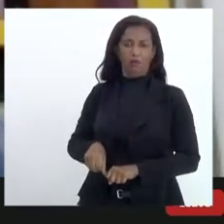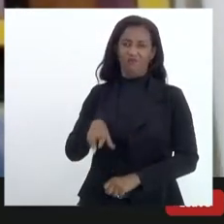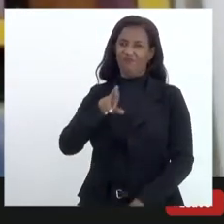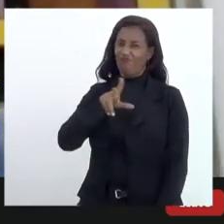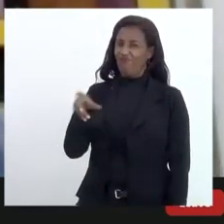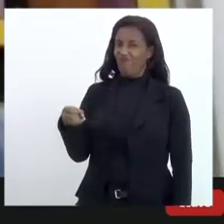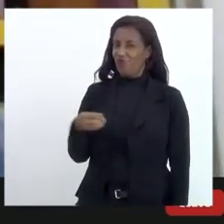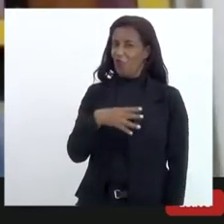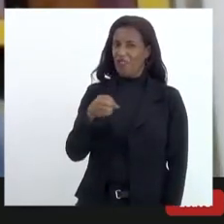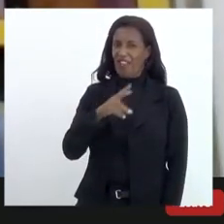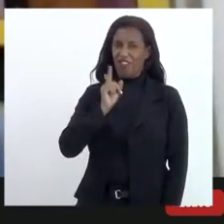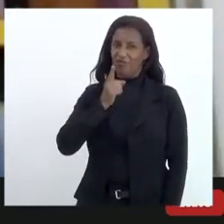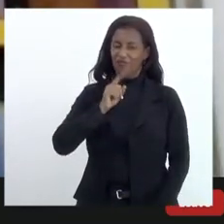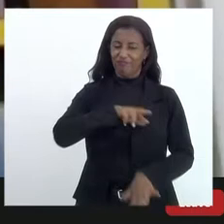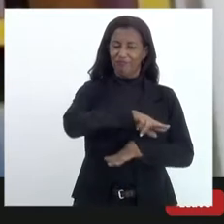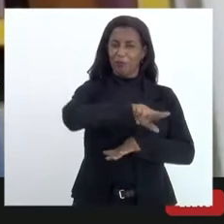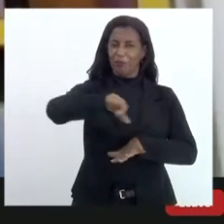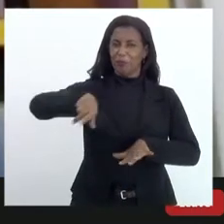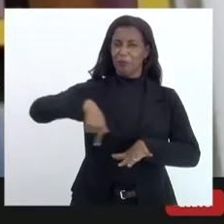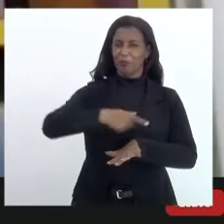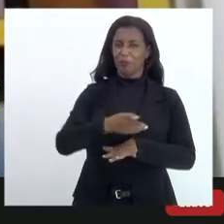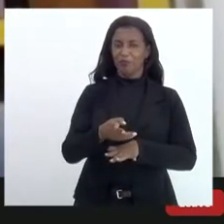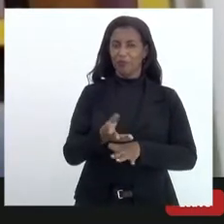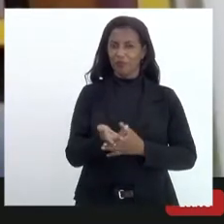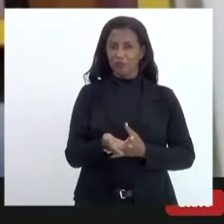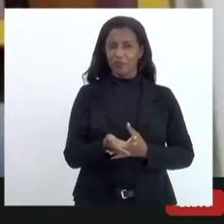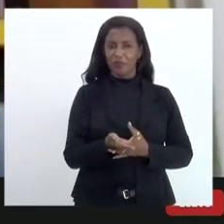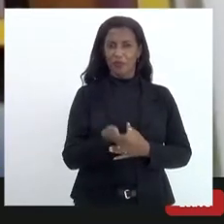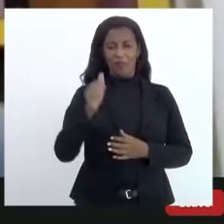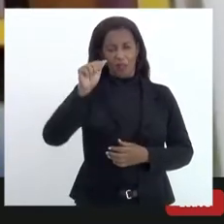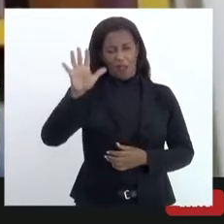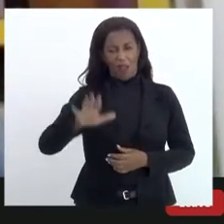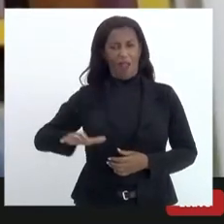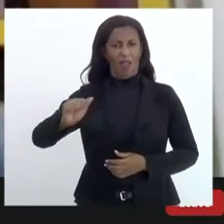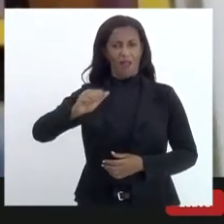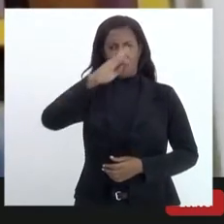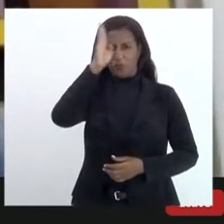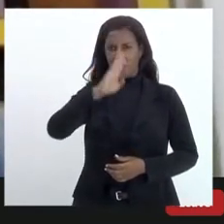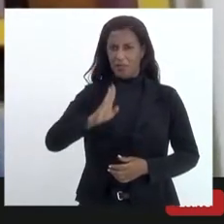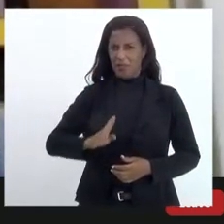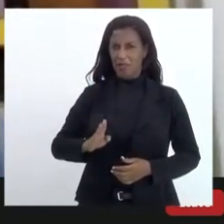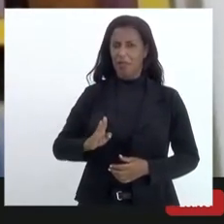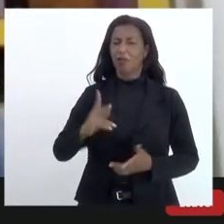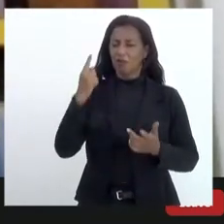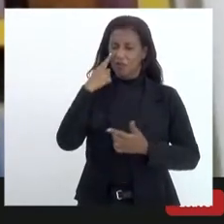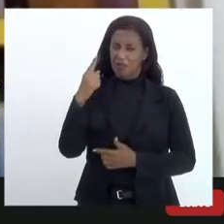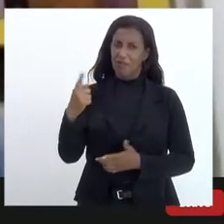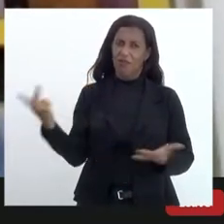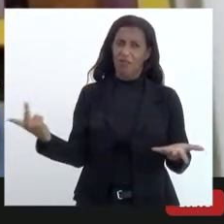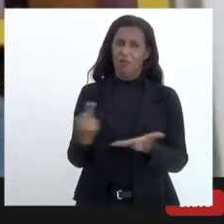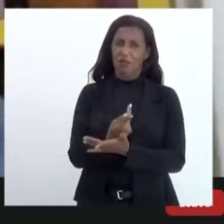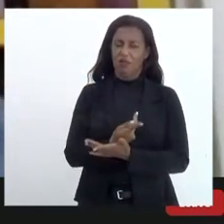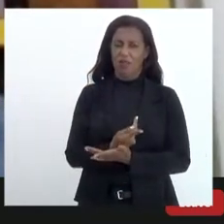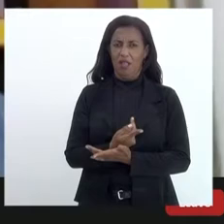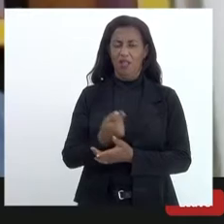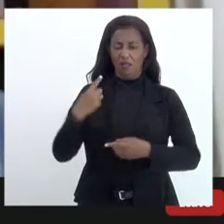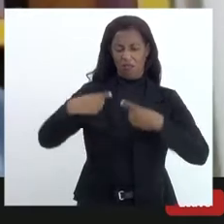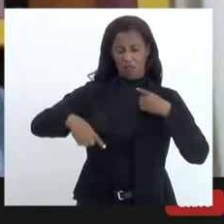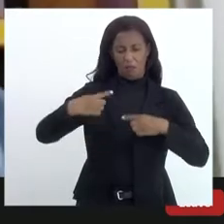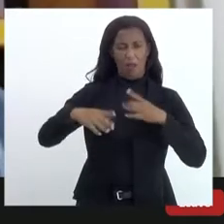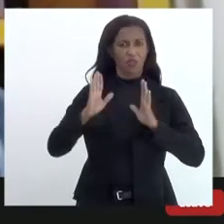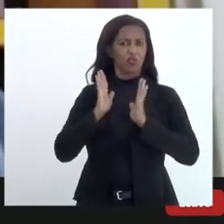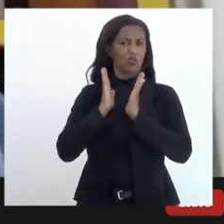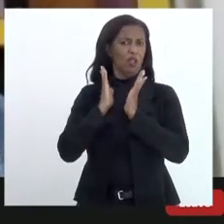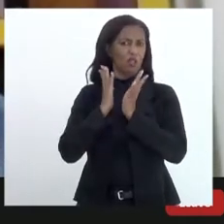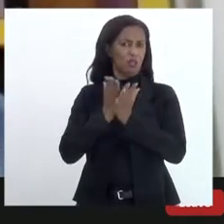Ela é secular. No caso dos cultos afro-brasileiros, é secular. Vocês já viram aqui, o debate já teve, viram agora a